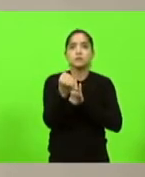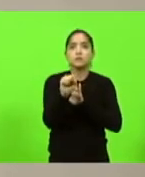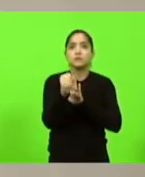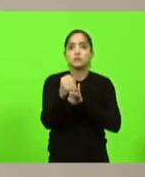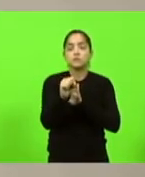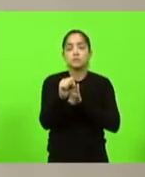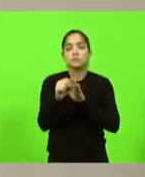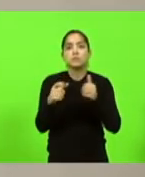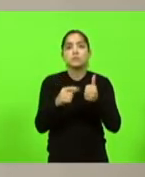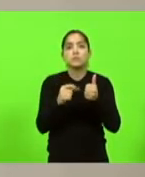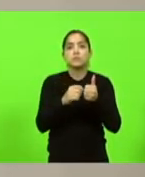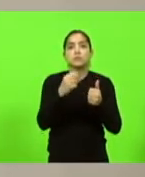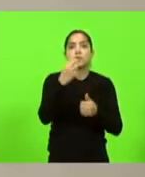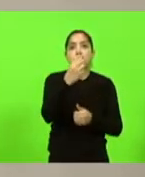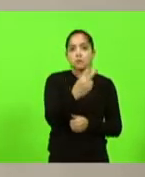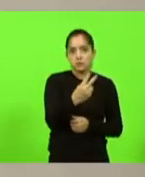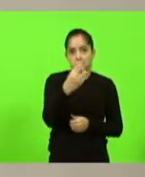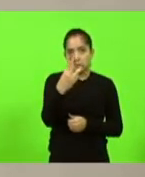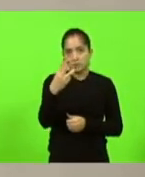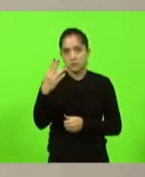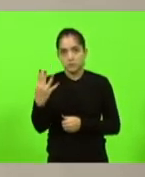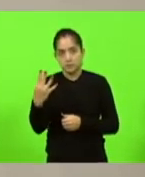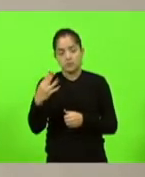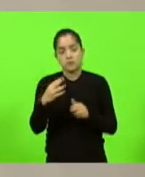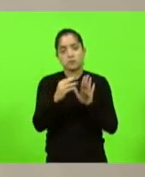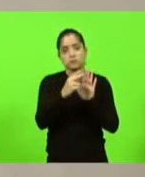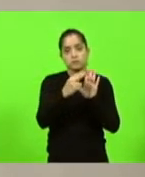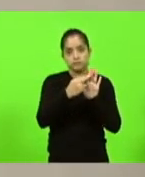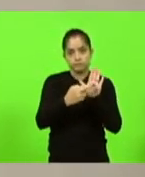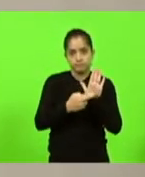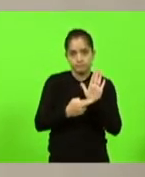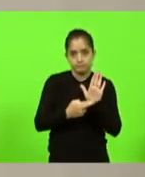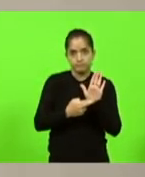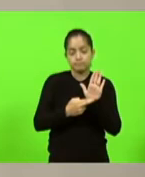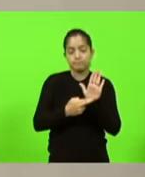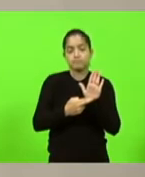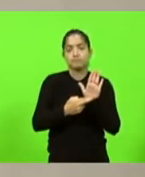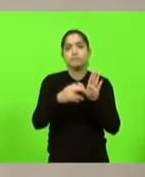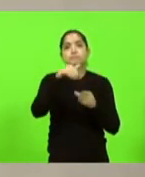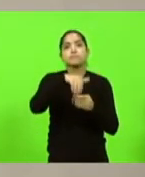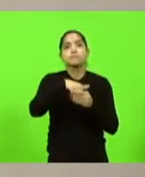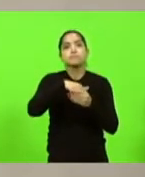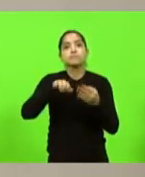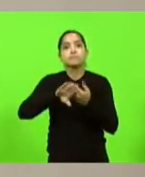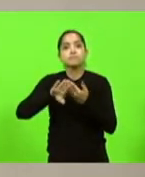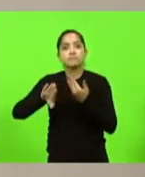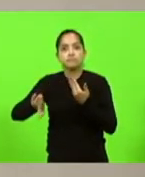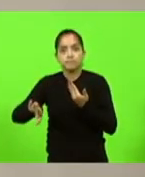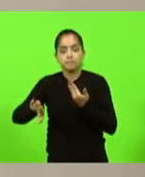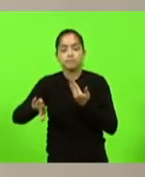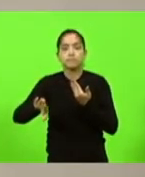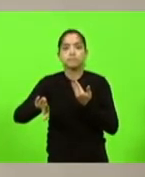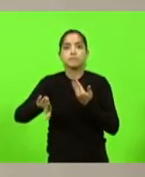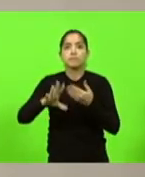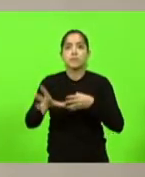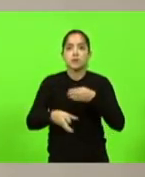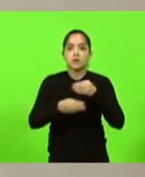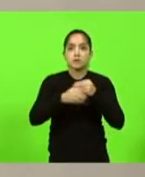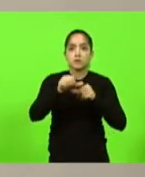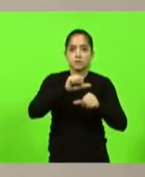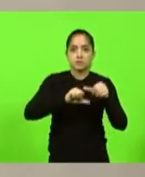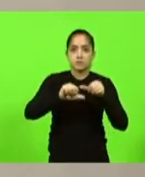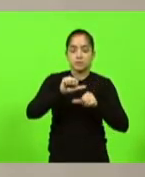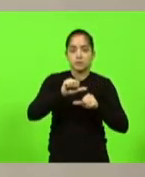artigo 234, ambos do regimento interno, requerem a votação em separado da subemenda modificativa